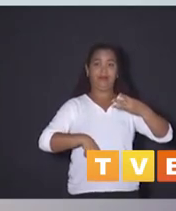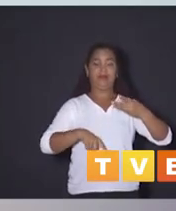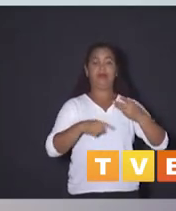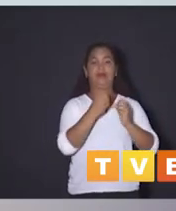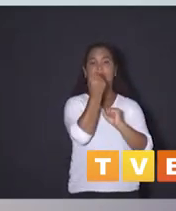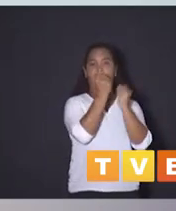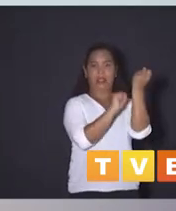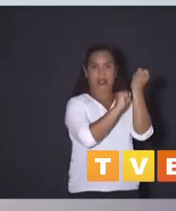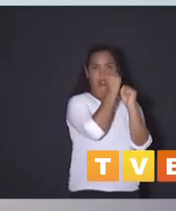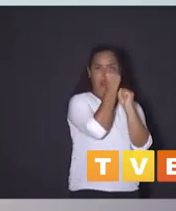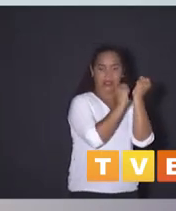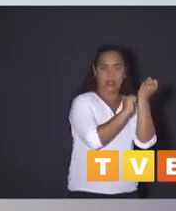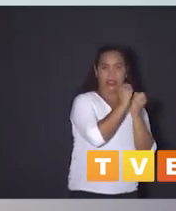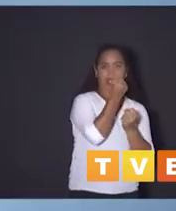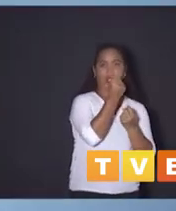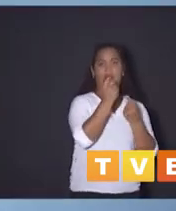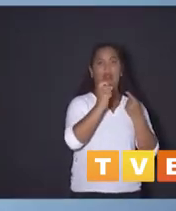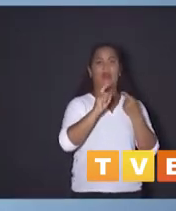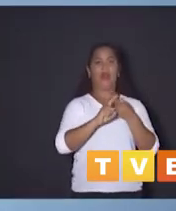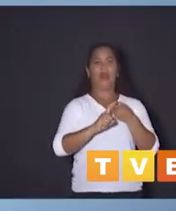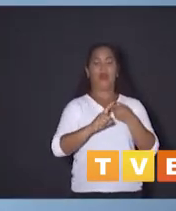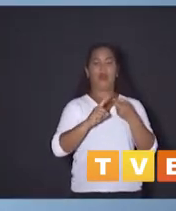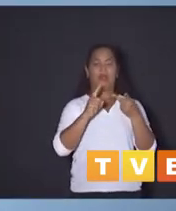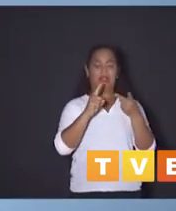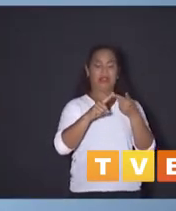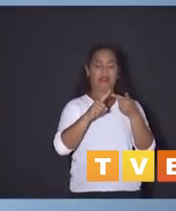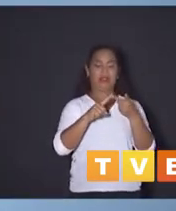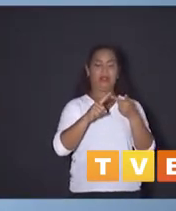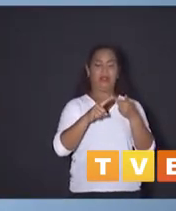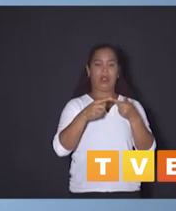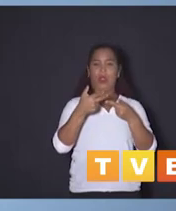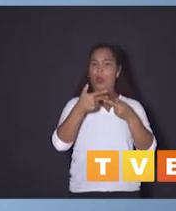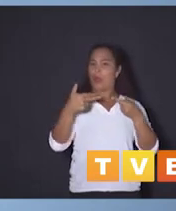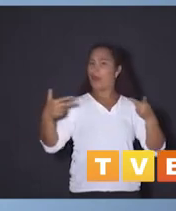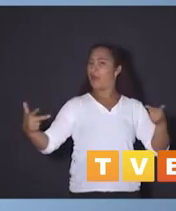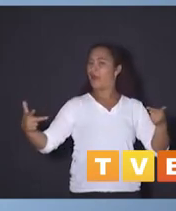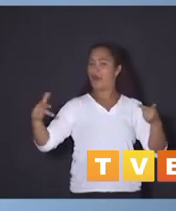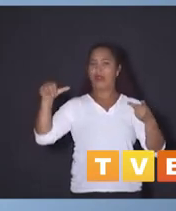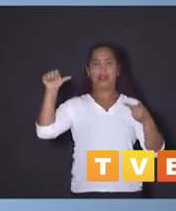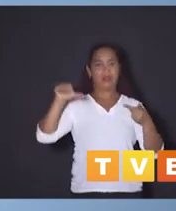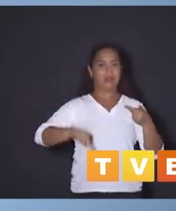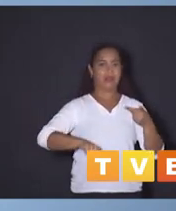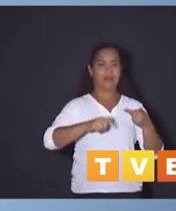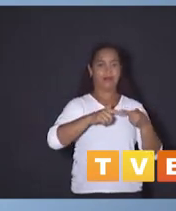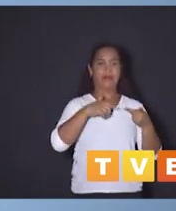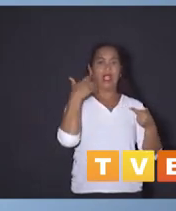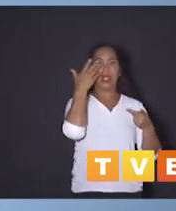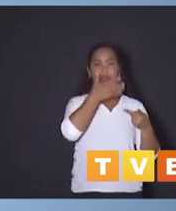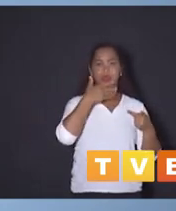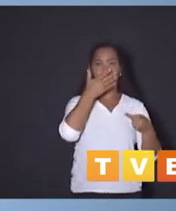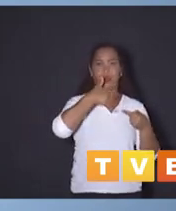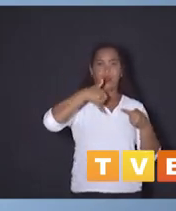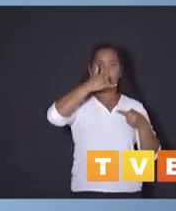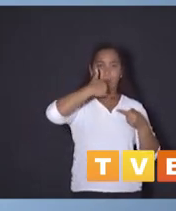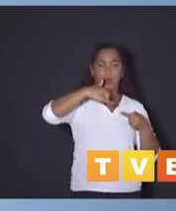processados é com a composição com coisas que fazem muito mal açúcar é a gordura o salsão responsável por